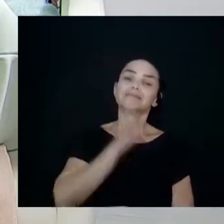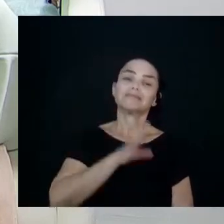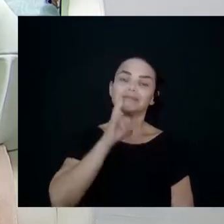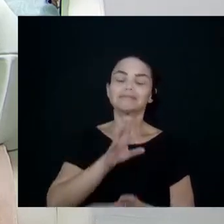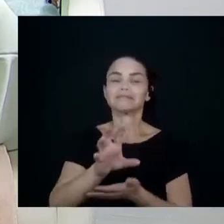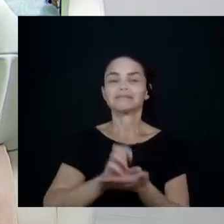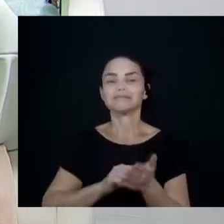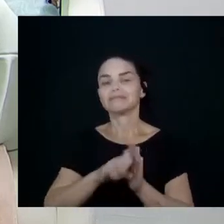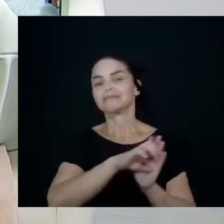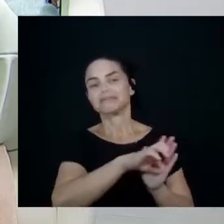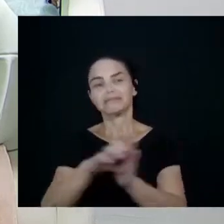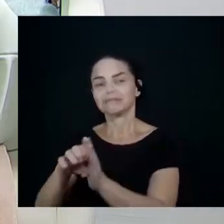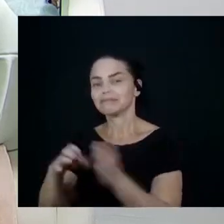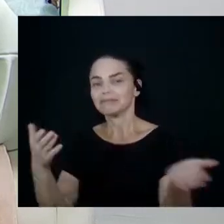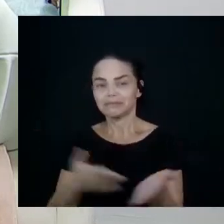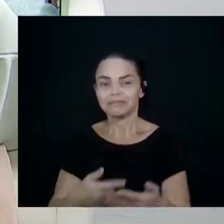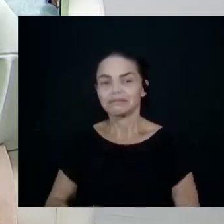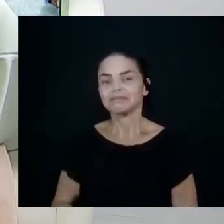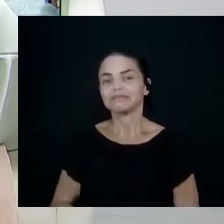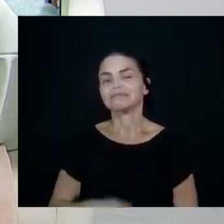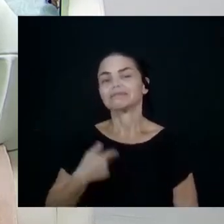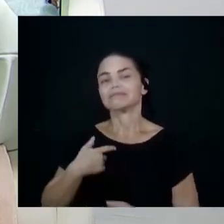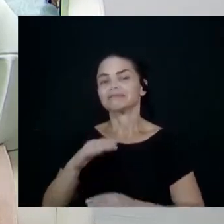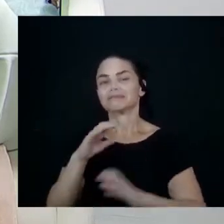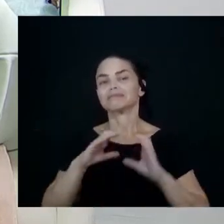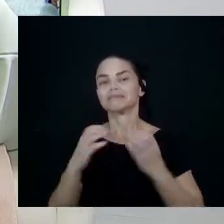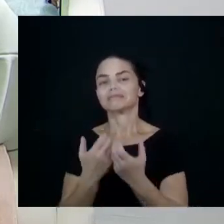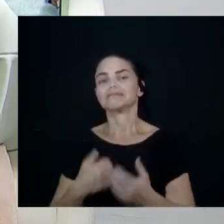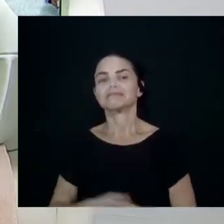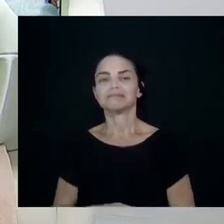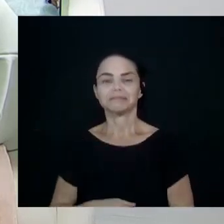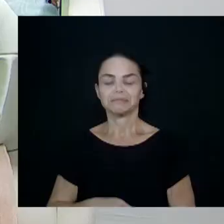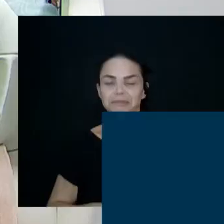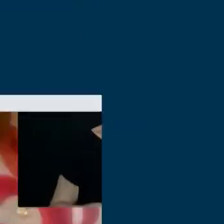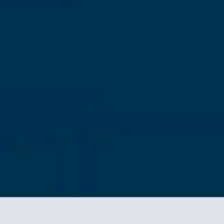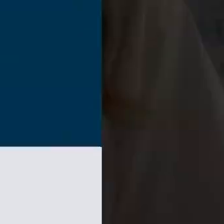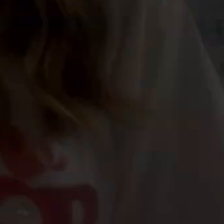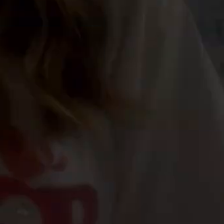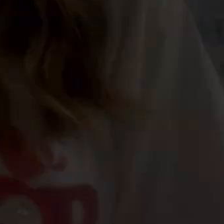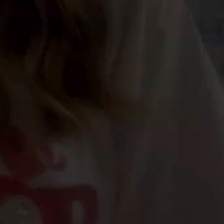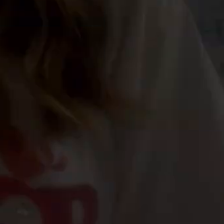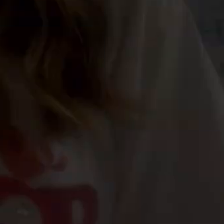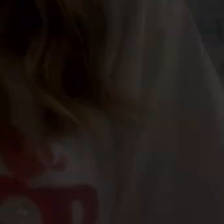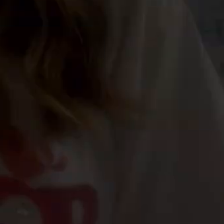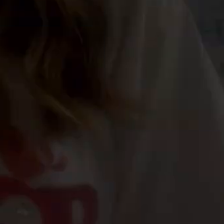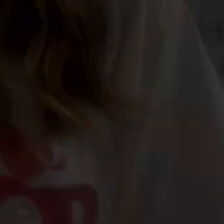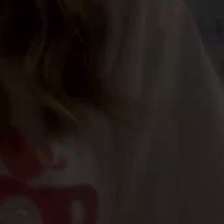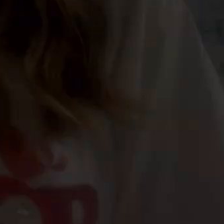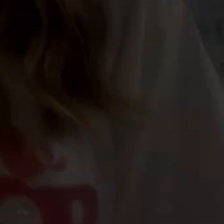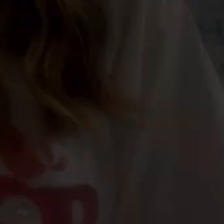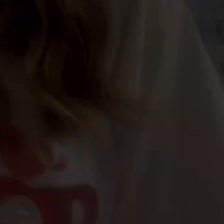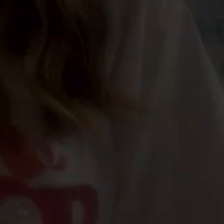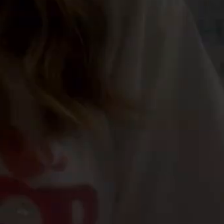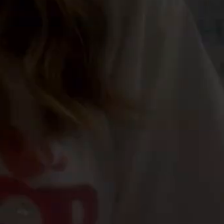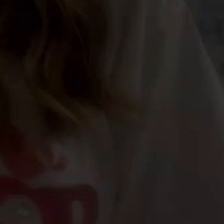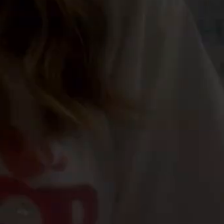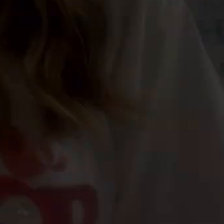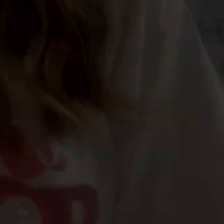inspiradoras como as que nós contamos aqui da comunidade mãe.